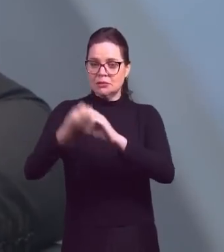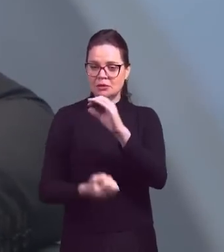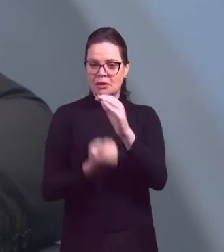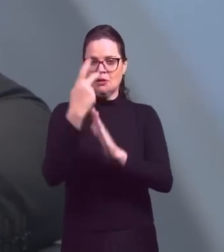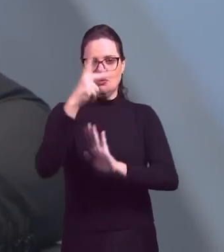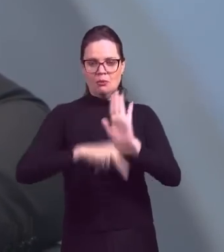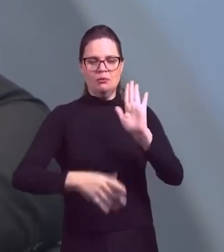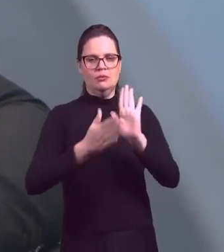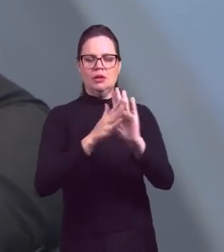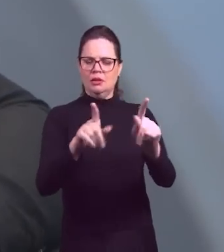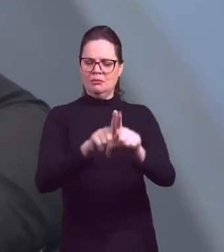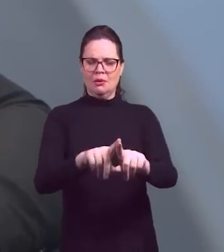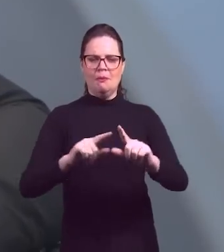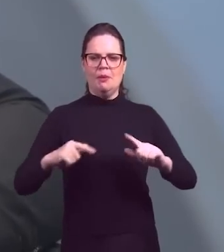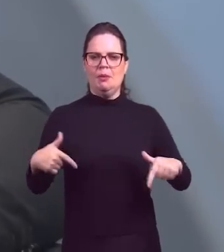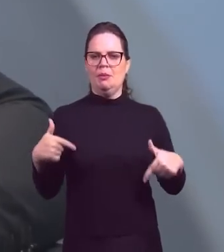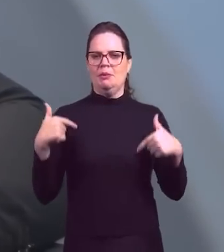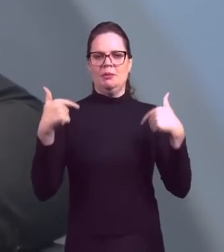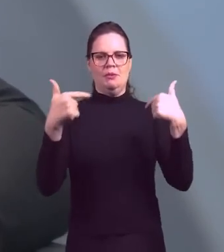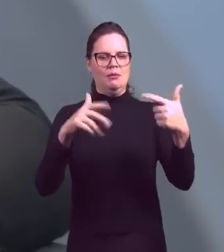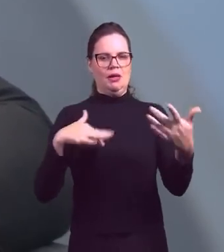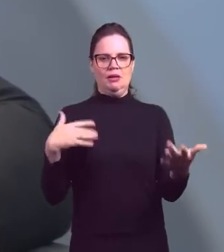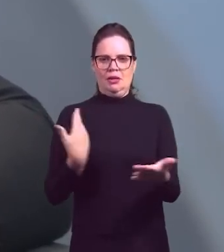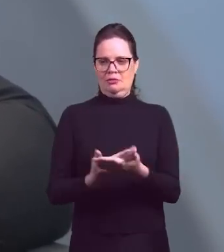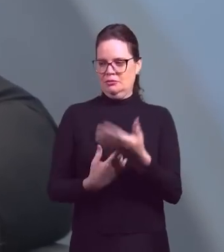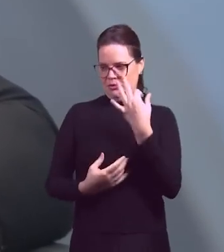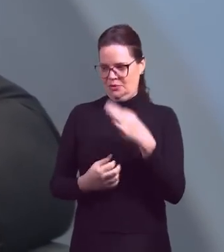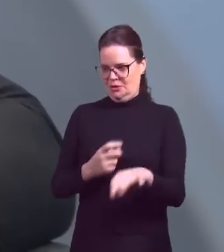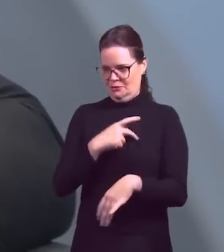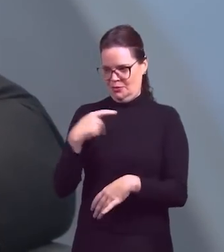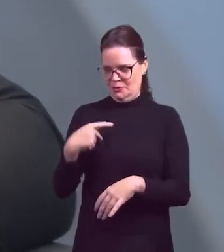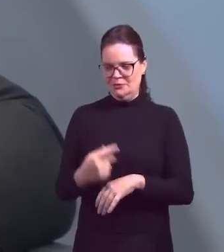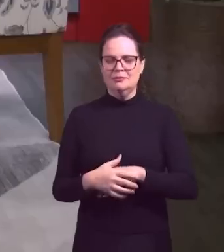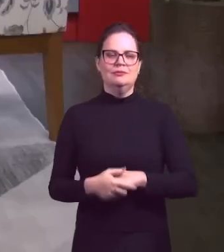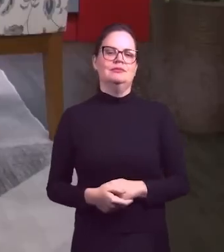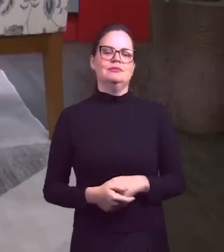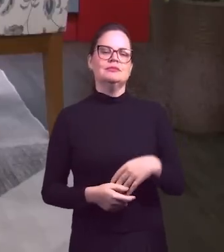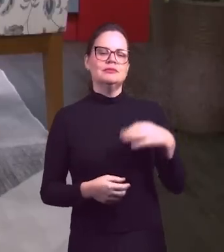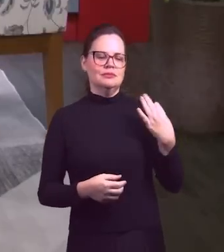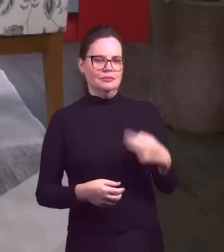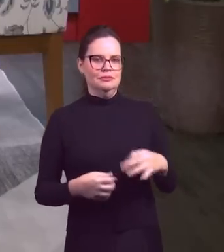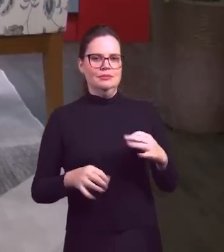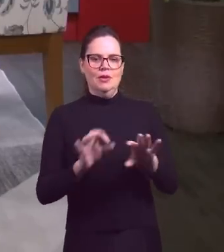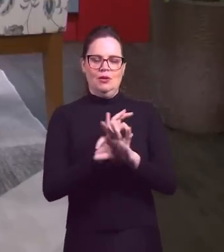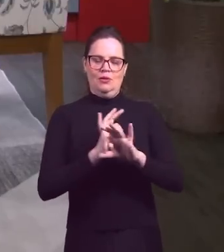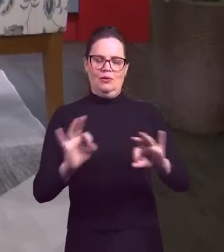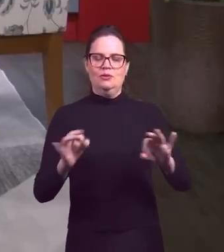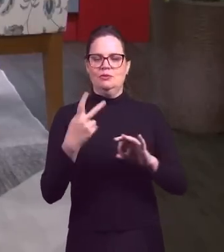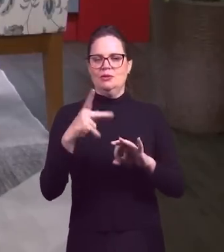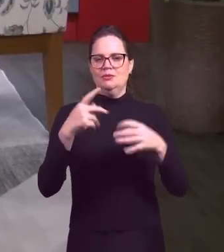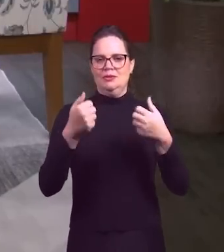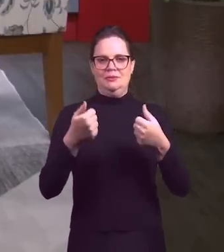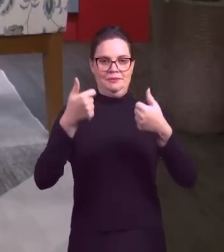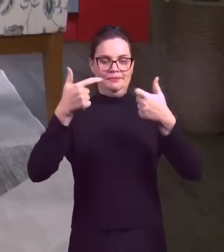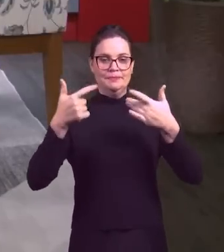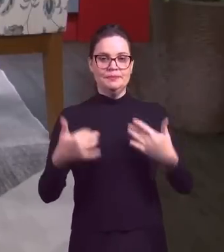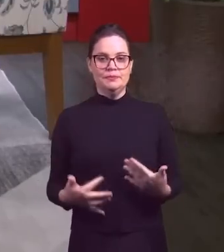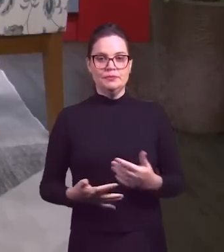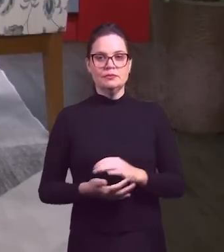projeto, está operando objetivamente agora. Correto, pastor? Exatamente, pastor Lourenço, muito bem